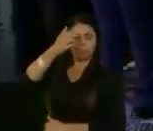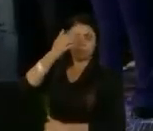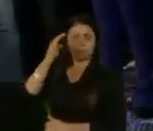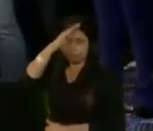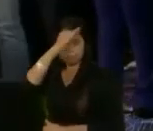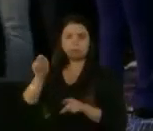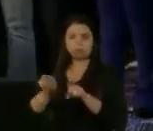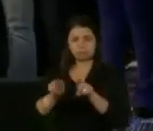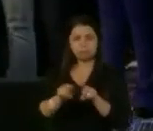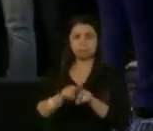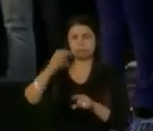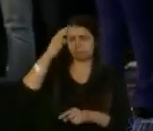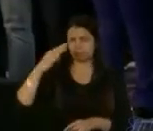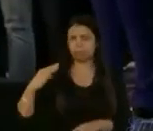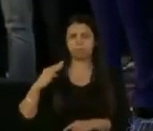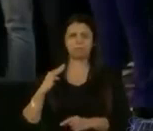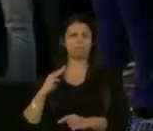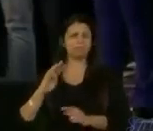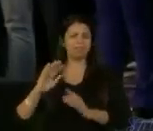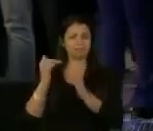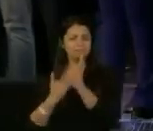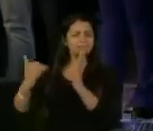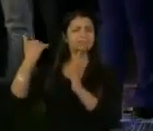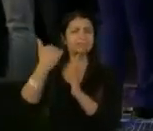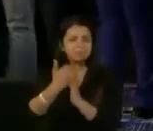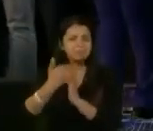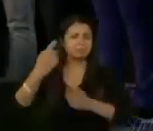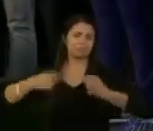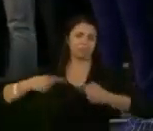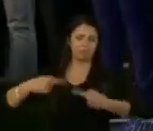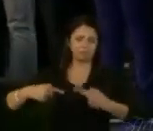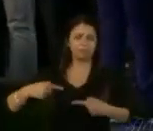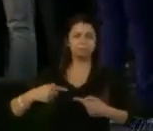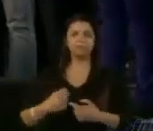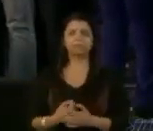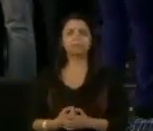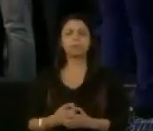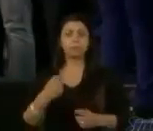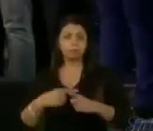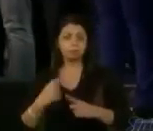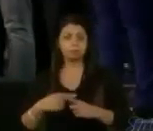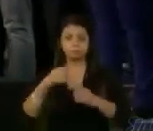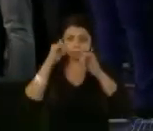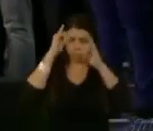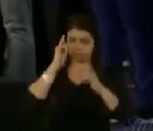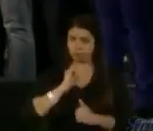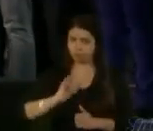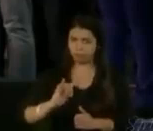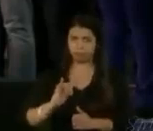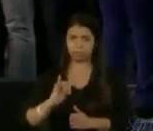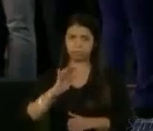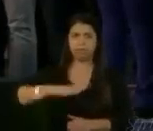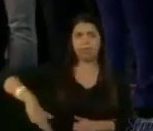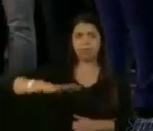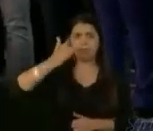político. Transcende. Vou fazer uma declaração aqui profética. Porque onde o povo de Deus diz amém,